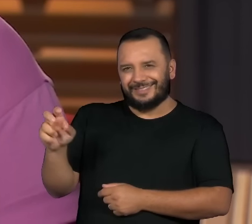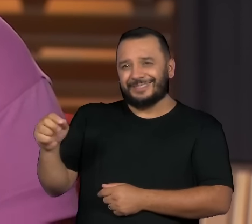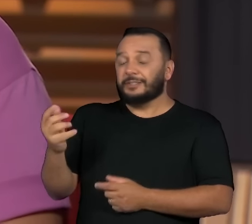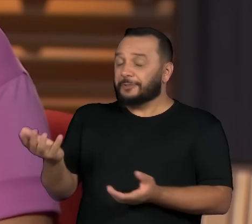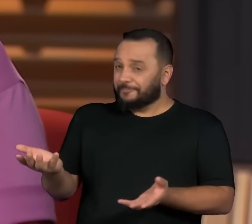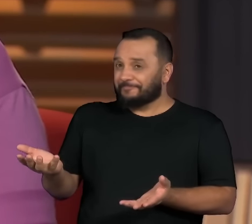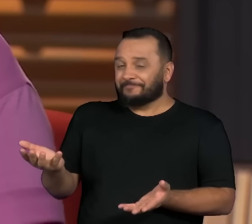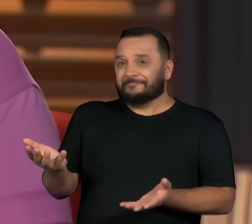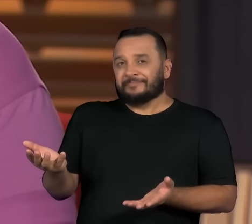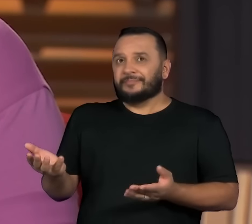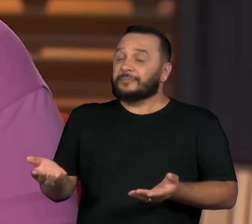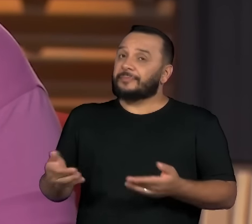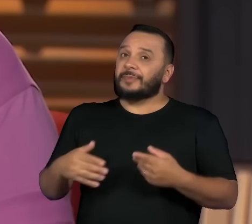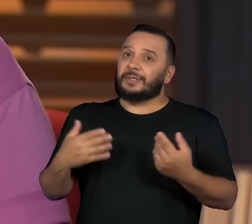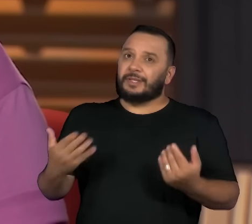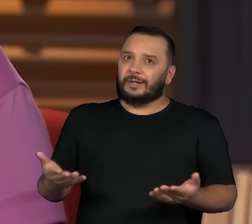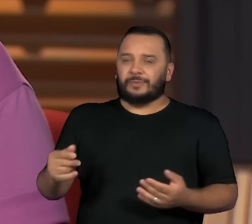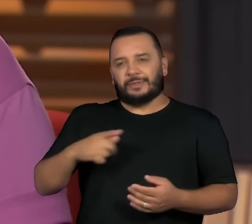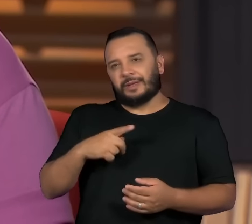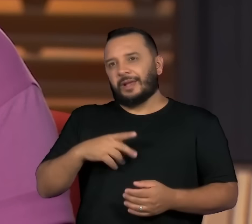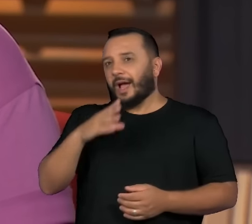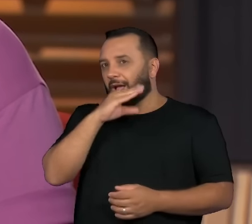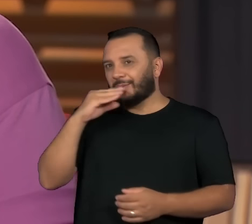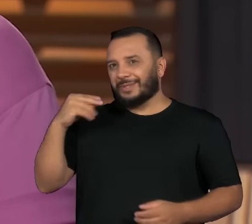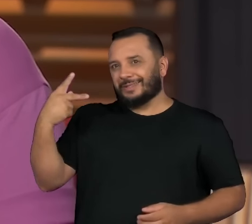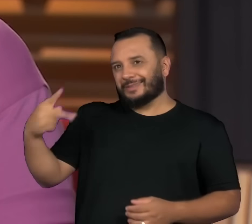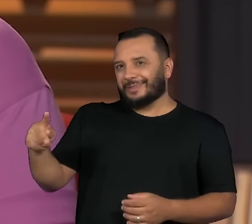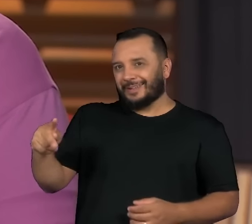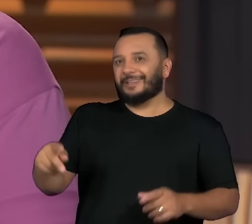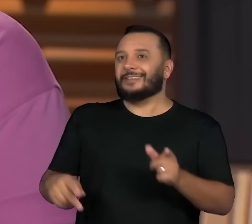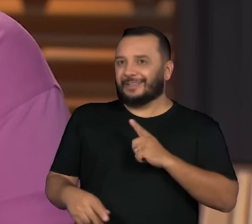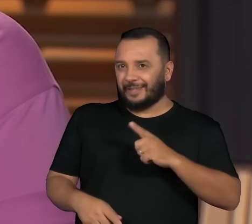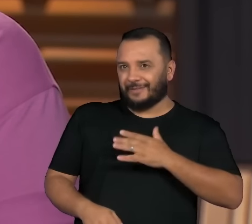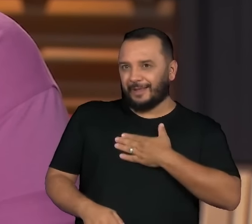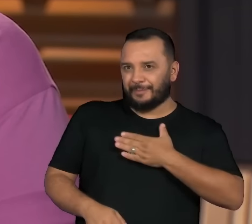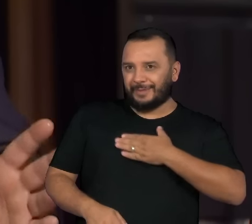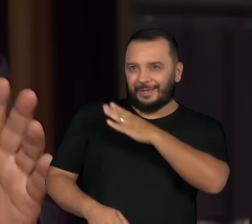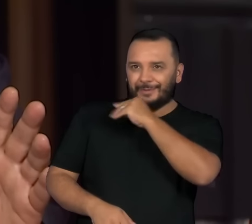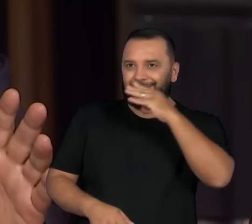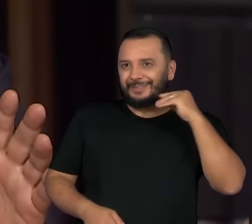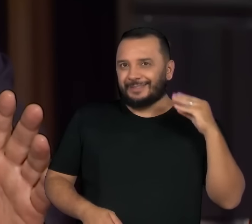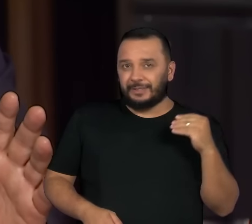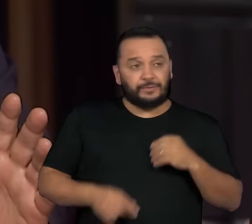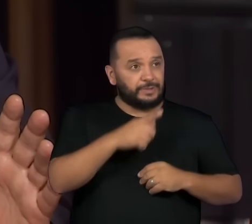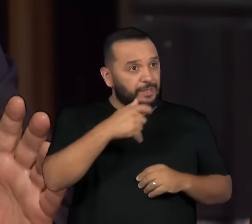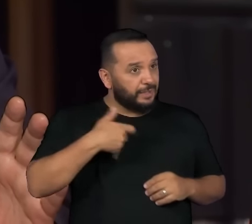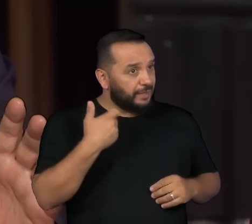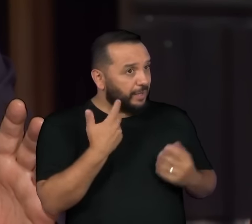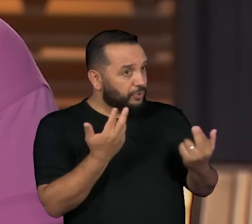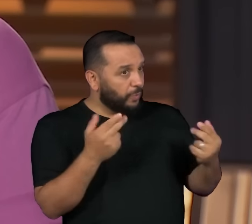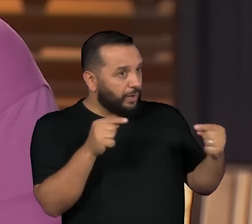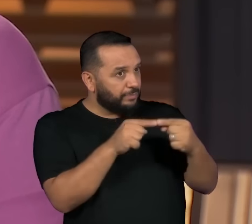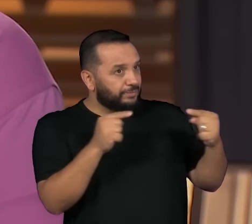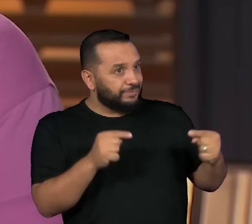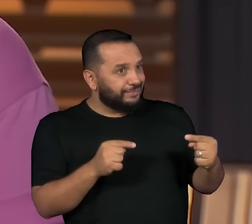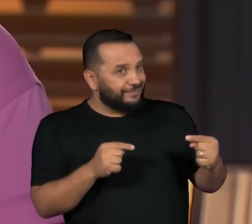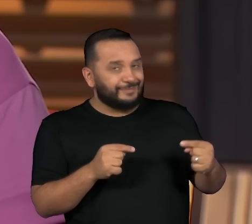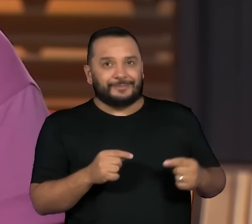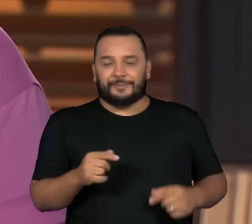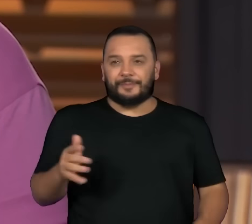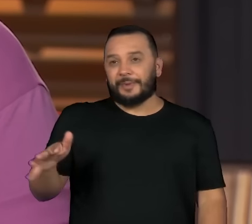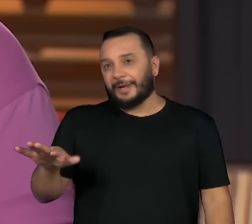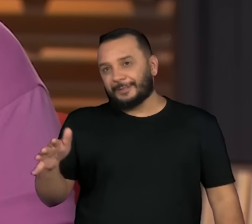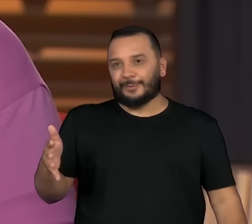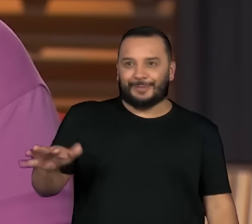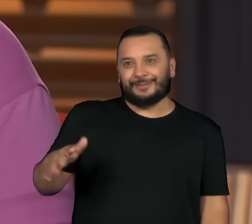Então, muito do que tem na adolescência dele foi o que teve na minha adolescência. Sim, e vocês têm a mesma idade, né? Mais ou menos por